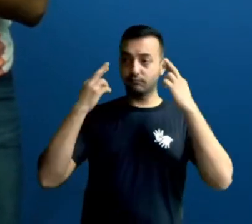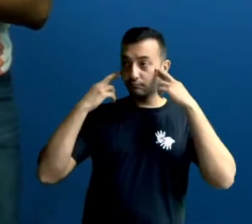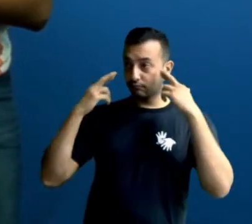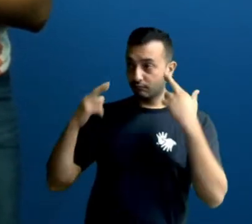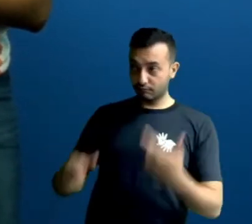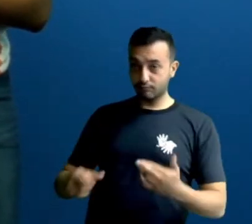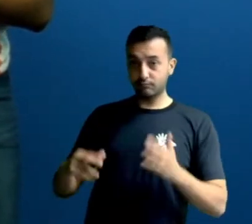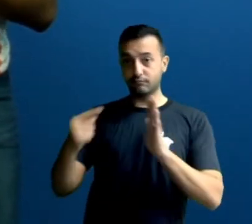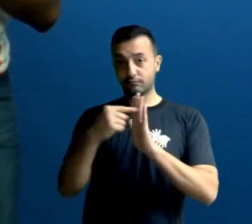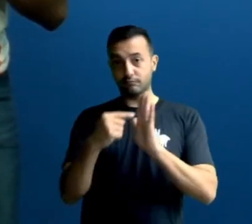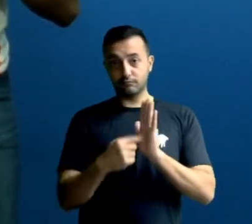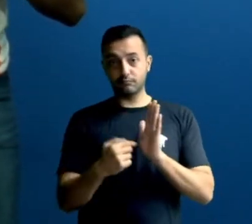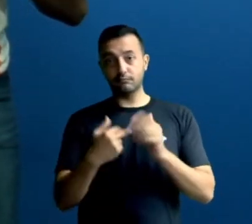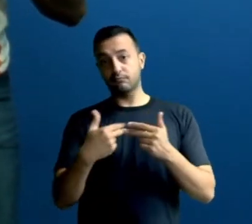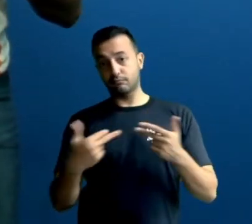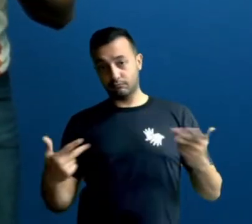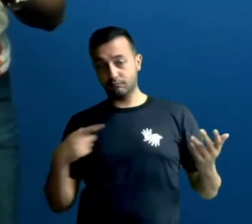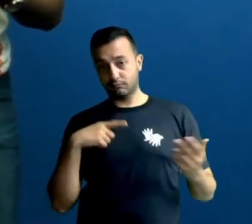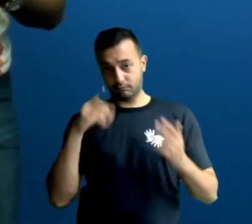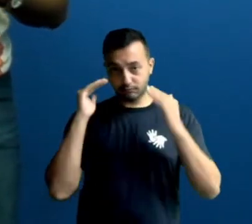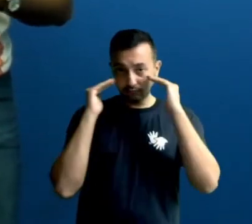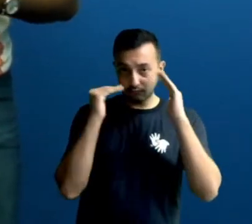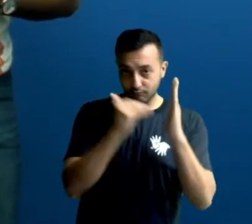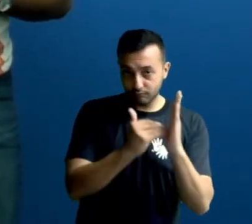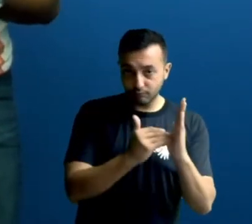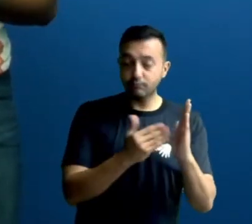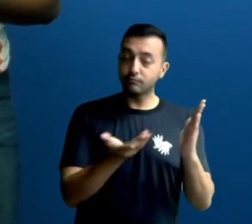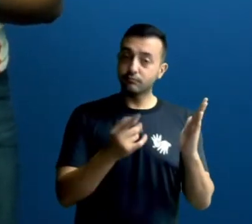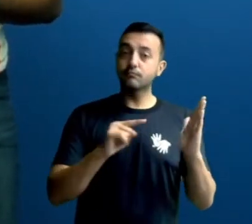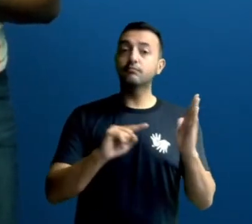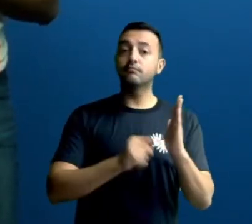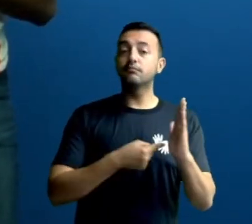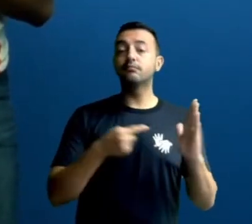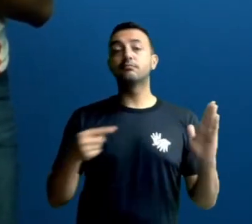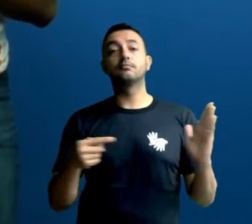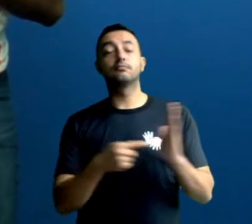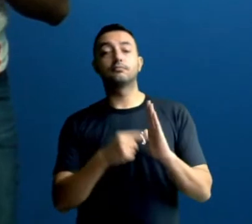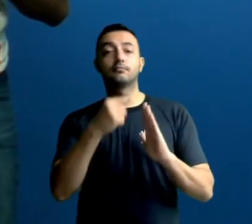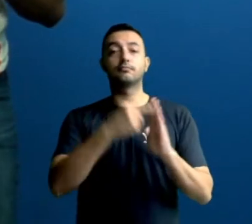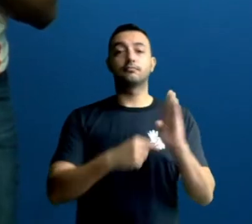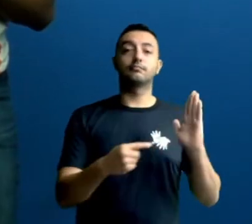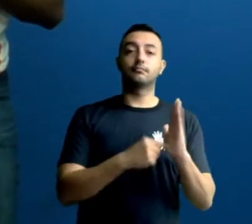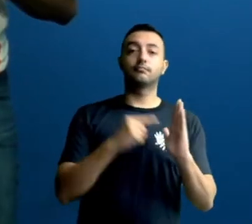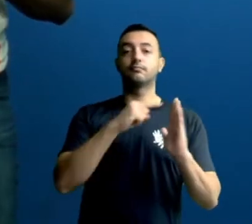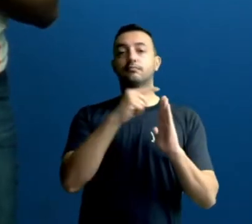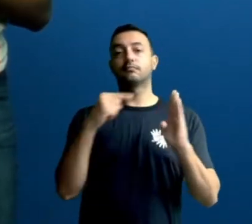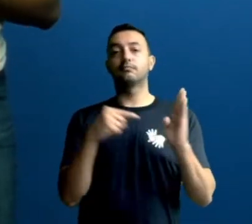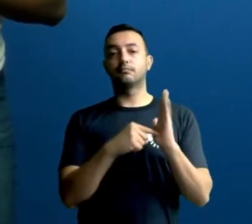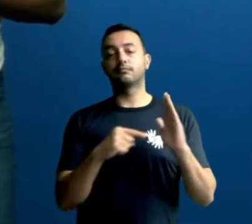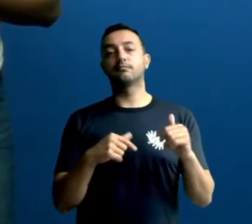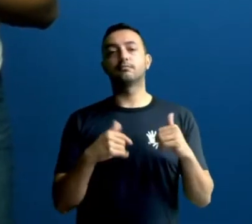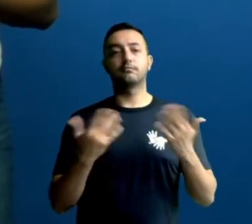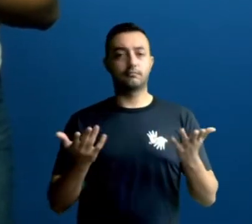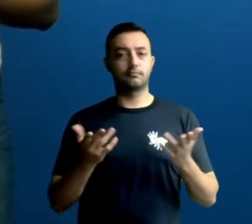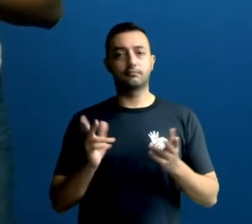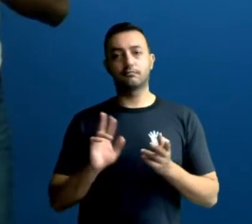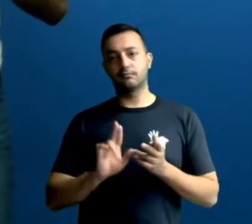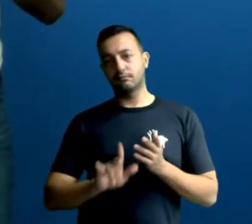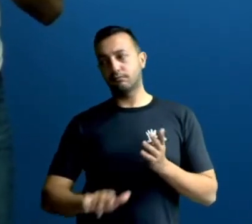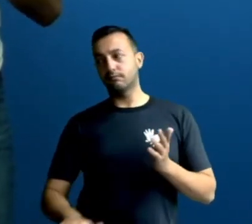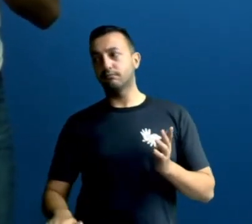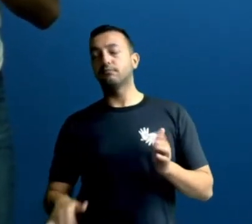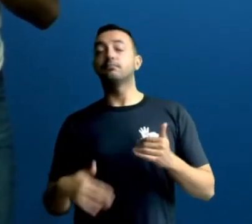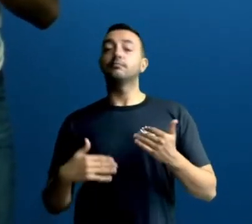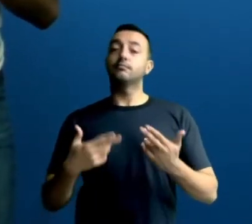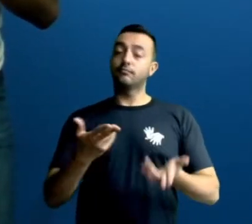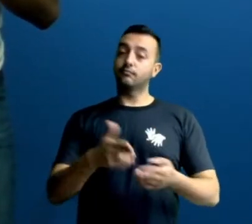esses sinais? Será que respeita a vírgula, respeita ponto final, exclamação, interrogação e assim por diante?